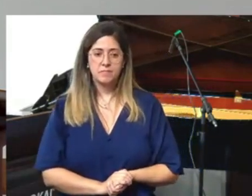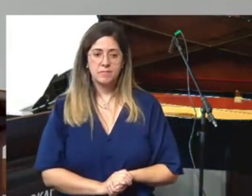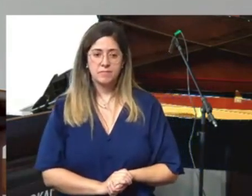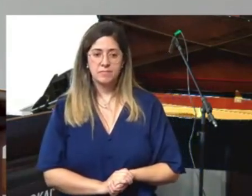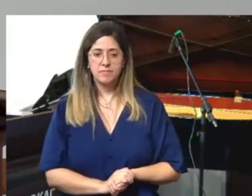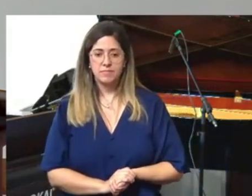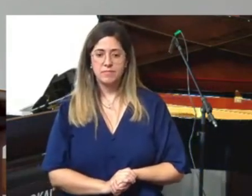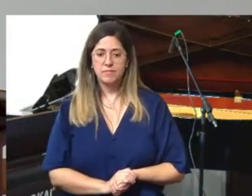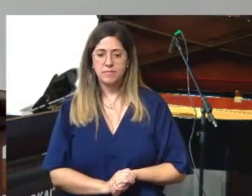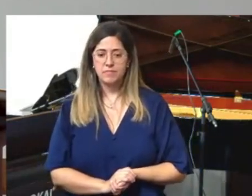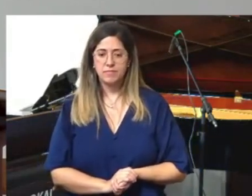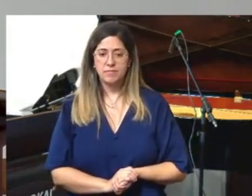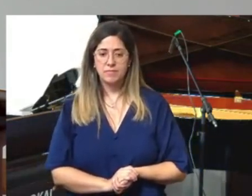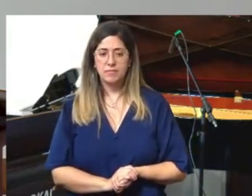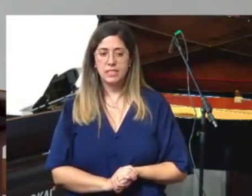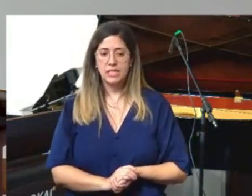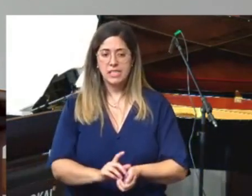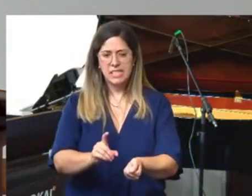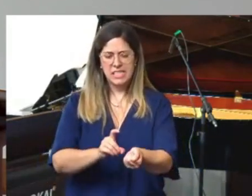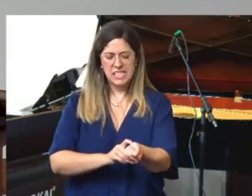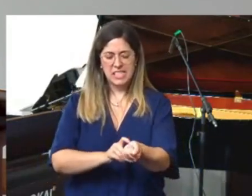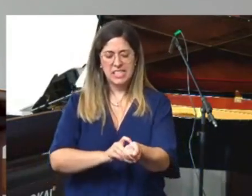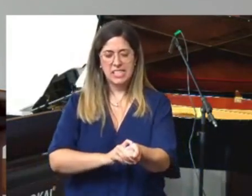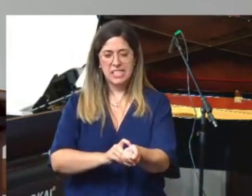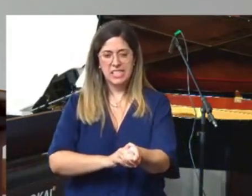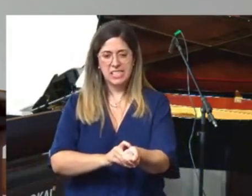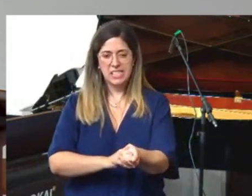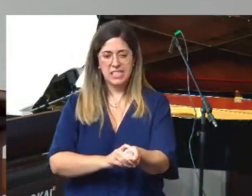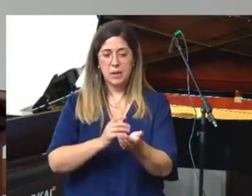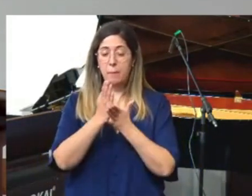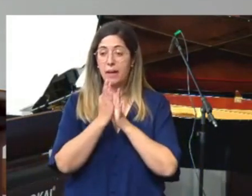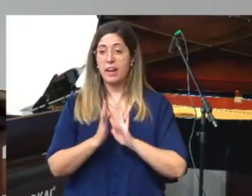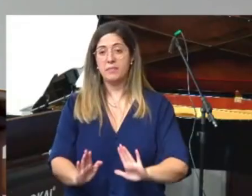a dominarmos os nossos nervos pecaminosos.